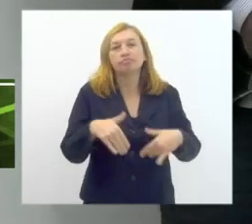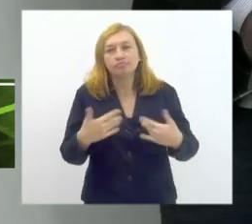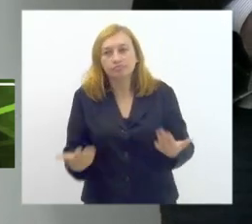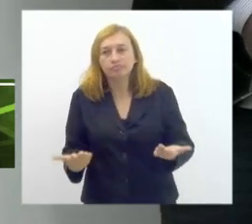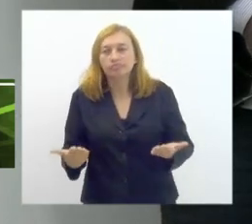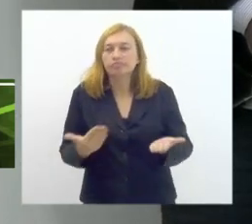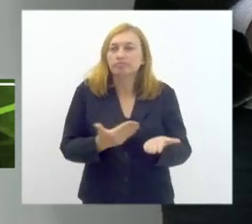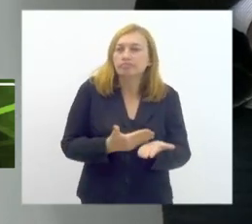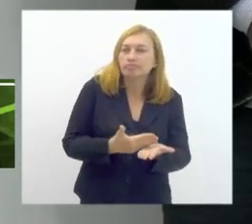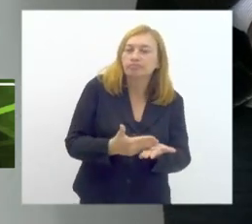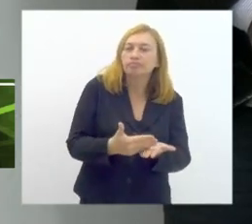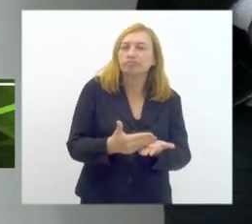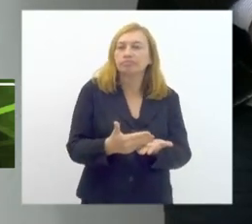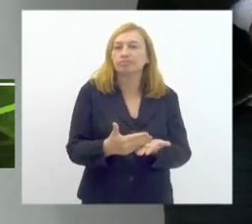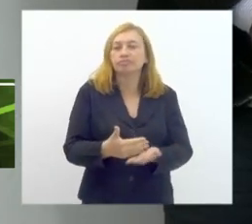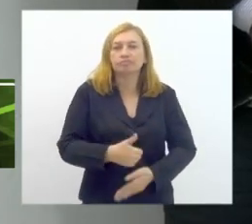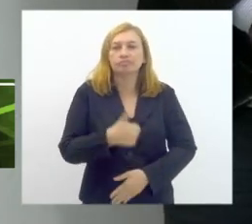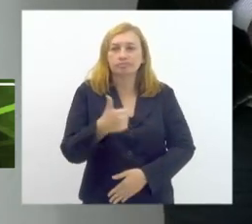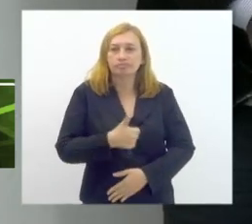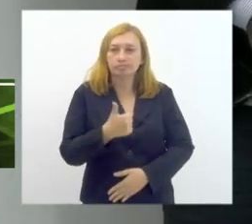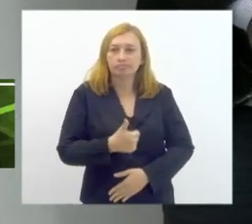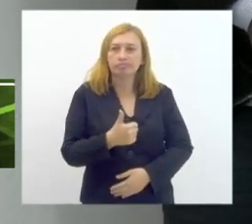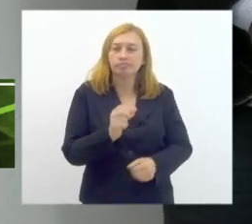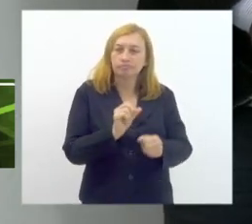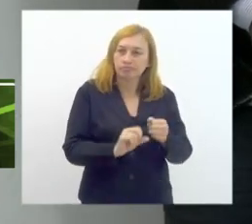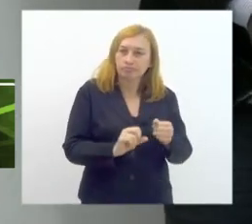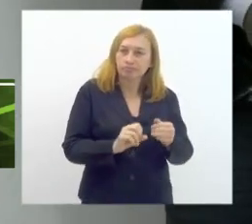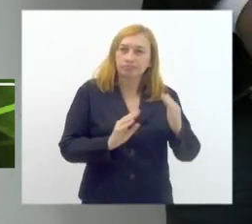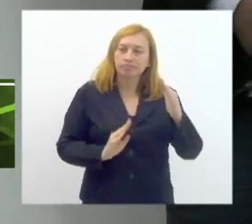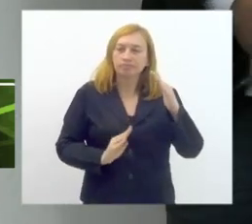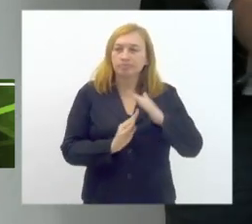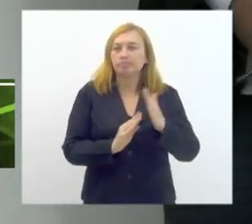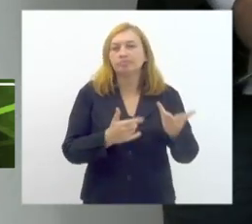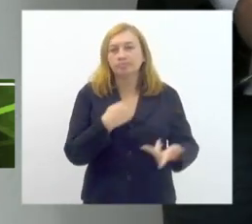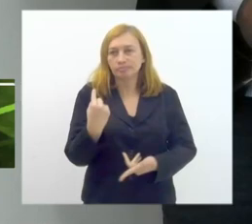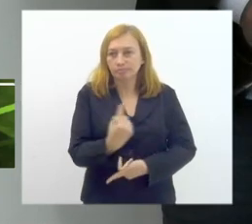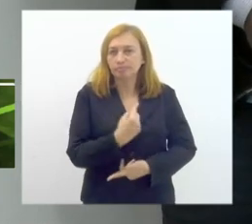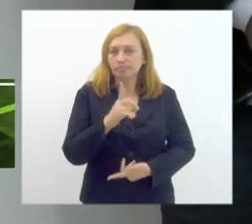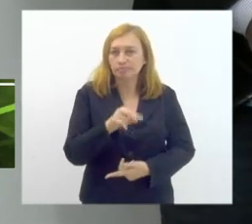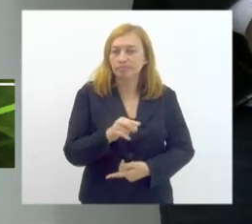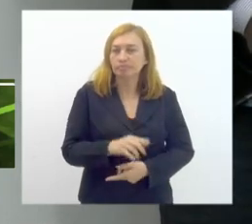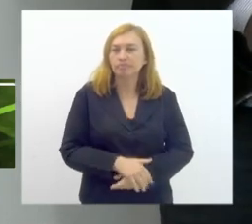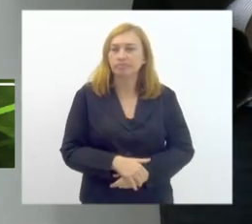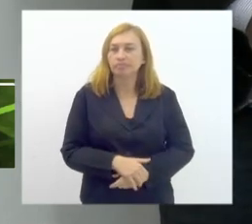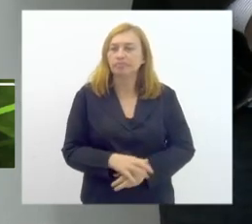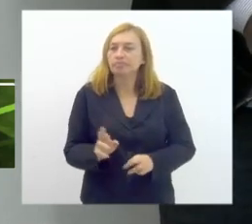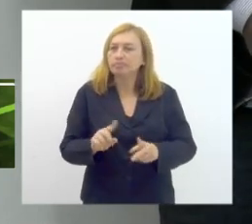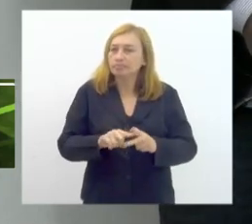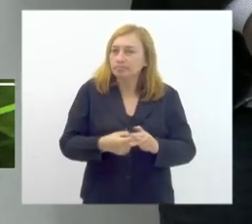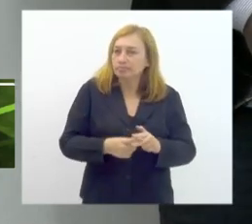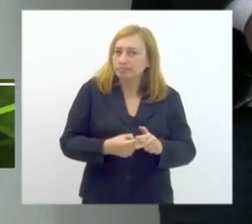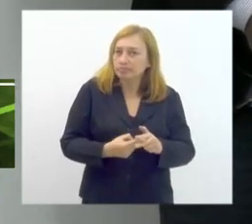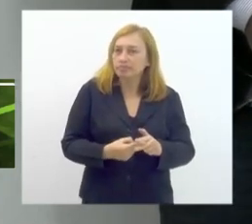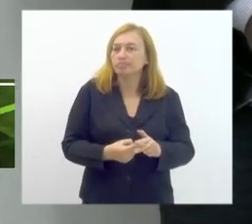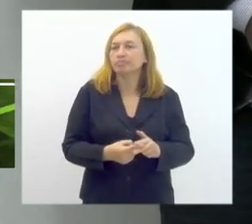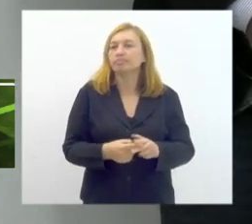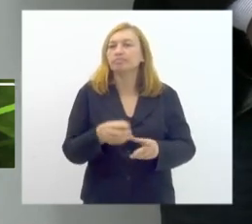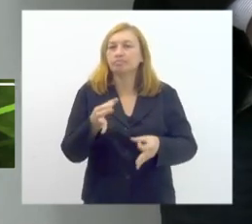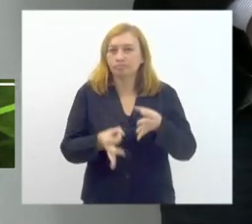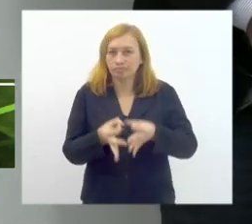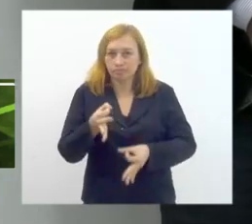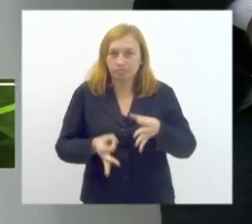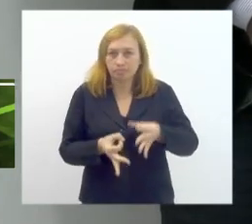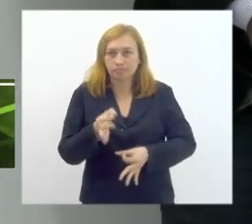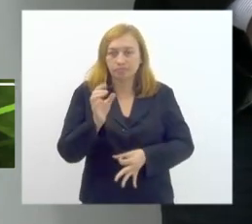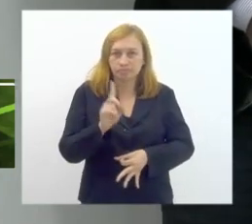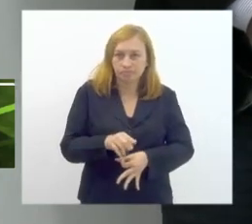está iniciando. A primeira coisa que a gente tem que fazer, e a meta de todos nós, é regularizar do ponto de vista jurídico,